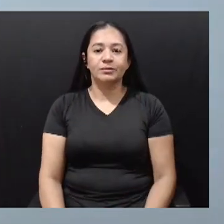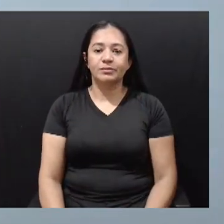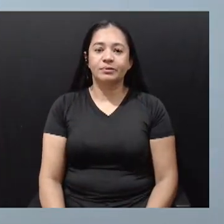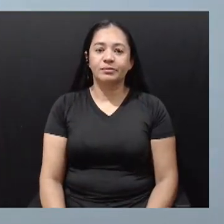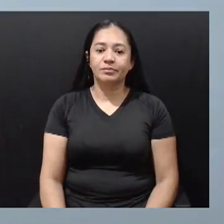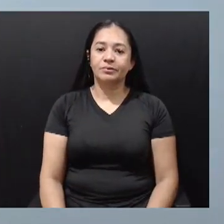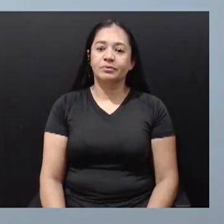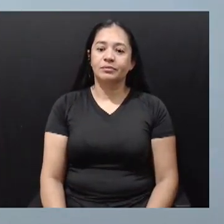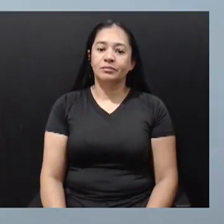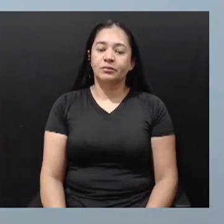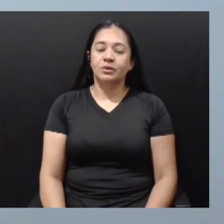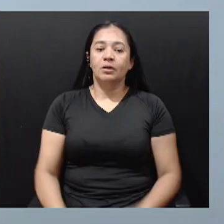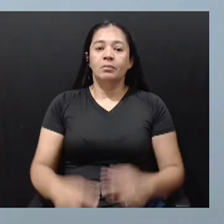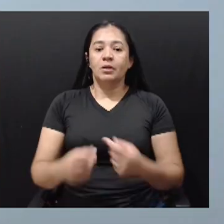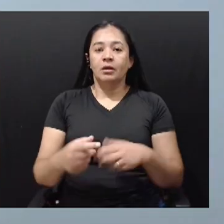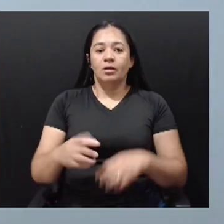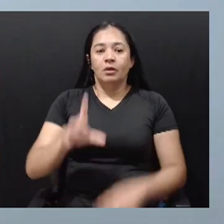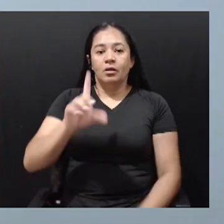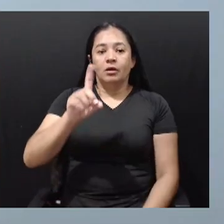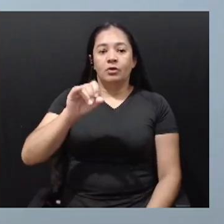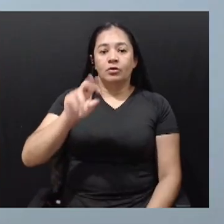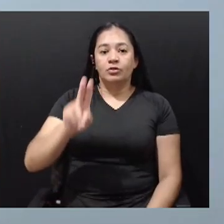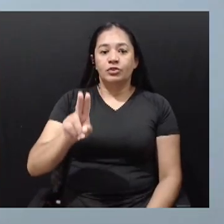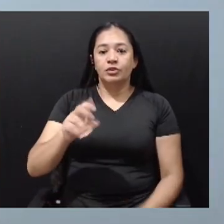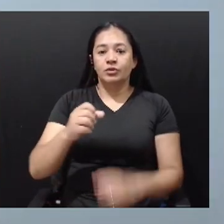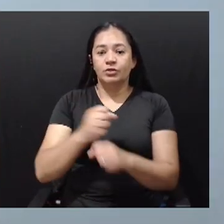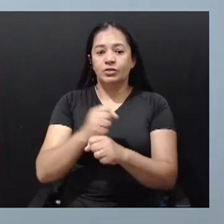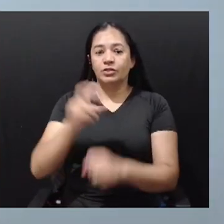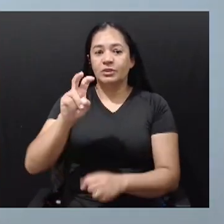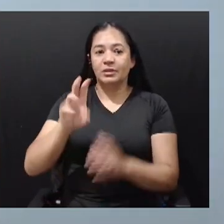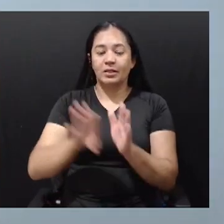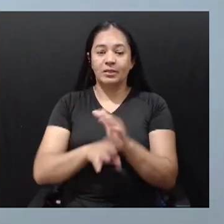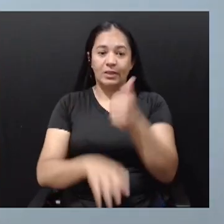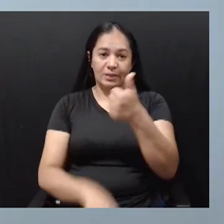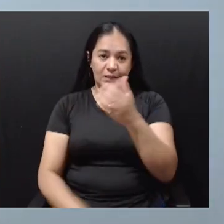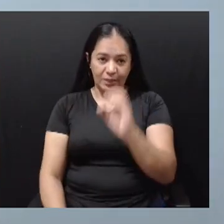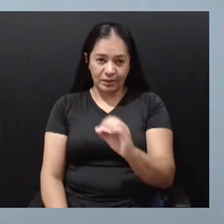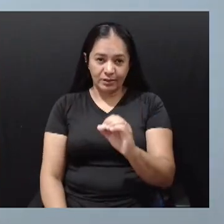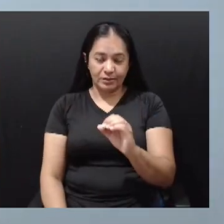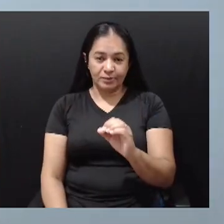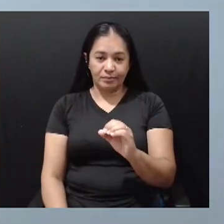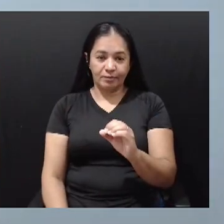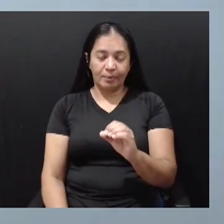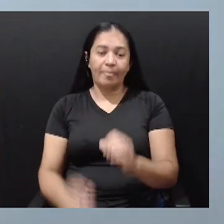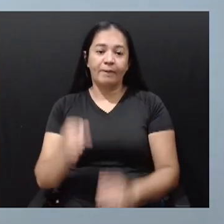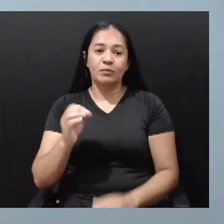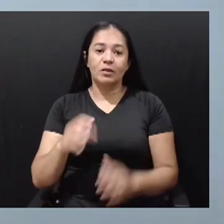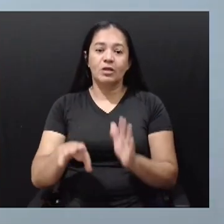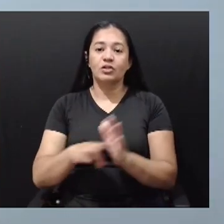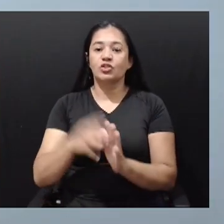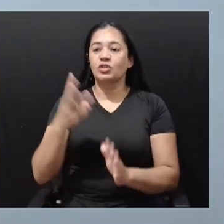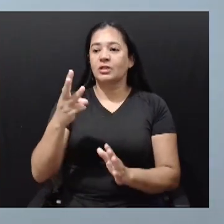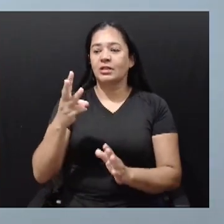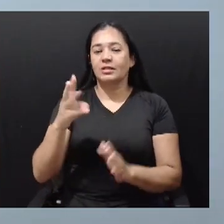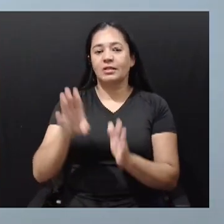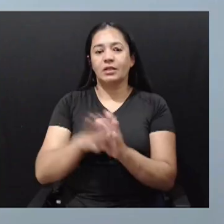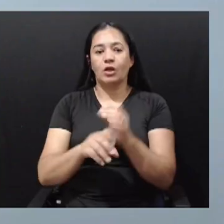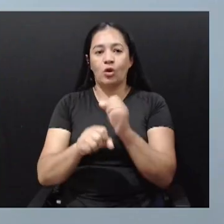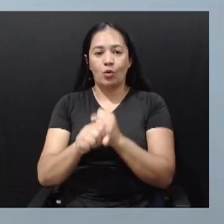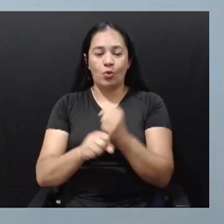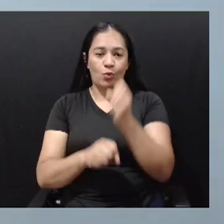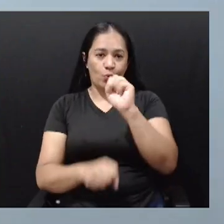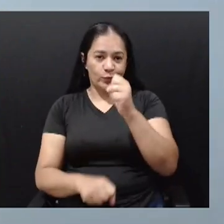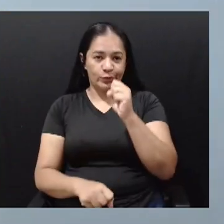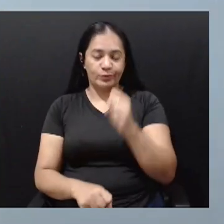DIU de cobre você tem de 5 a 10 anos de utilização e o DIU de progesterona de 3 a 8 anos é o que a gente tem hoje no mercado. Então, você vê